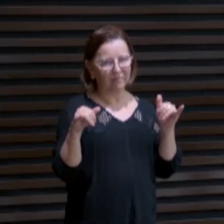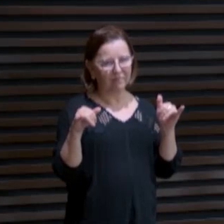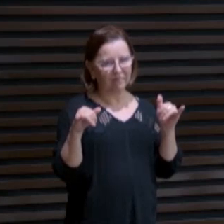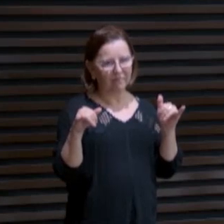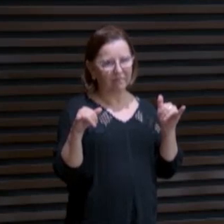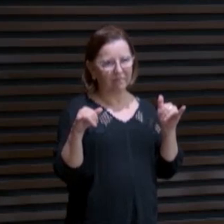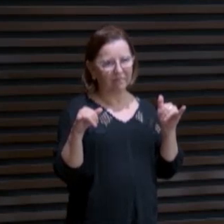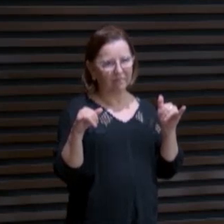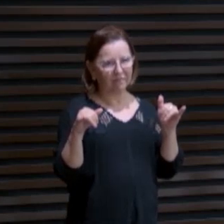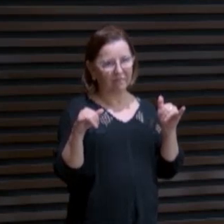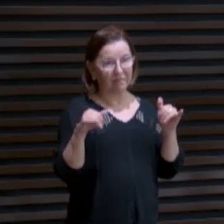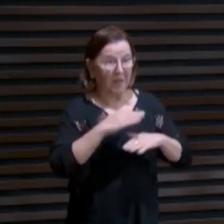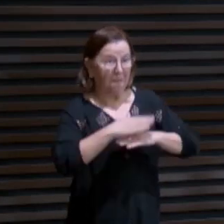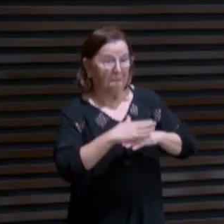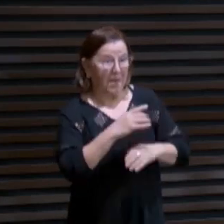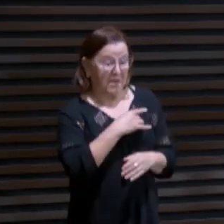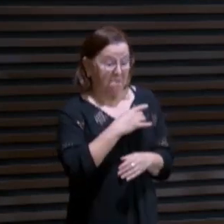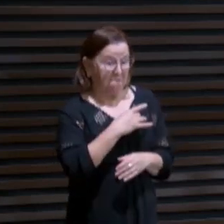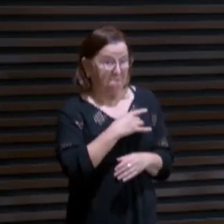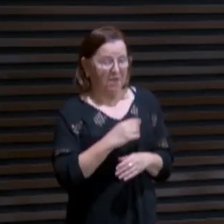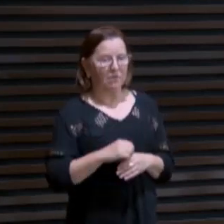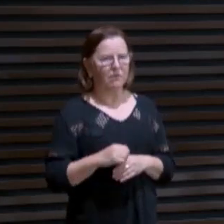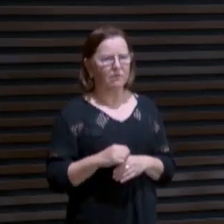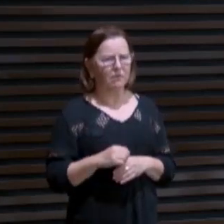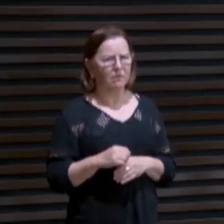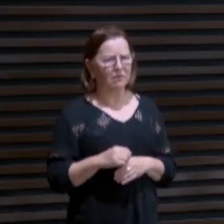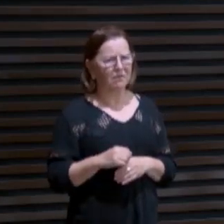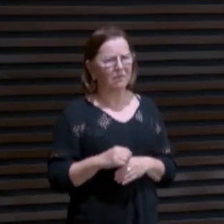ainda mais atemorizado ficou. Que declaração?